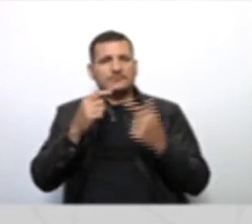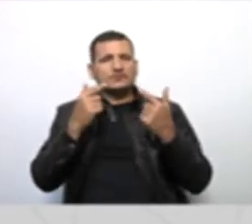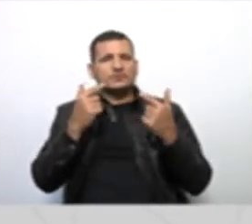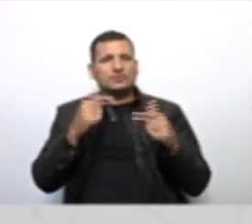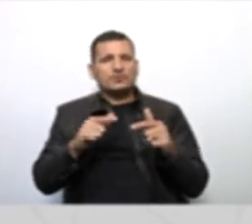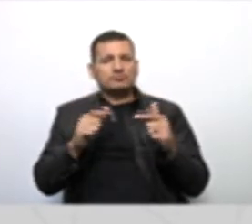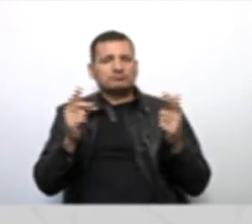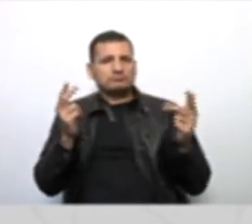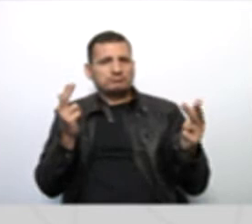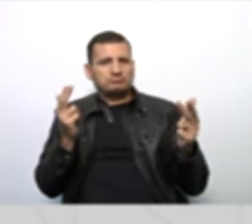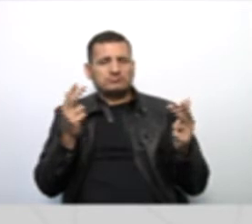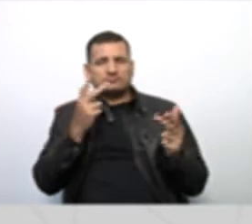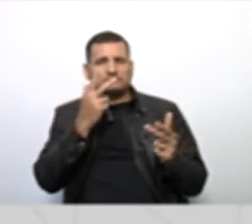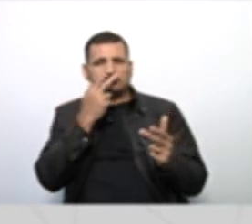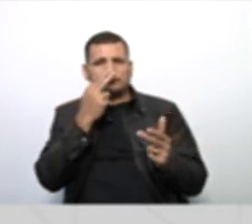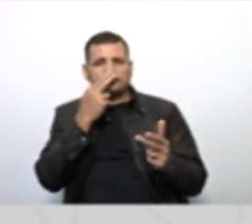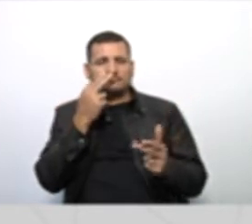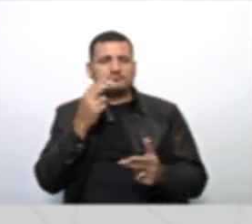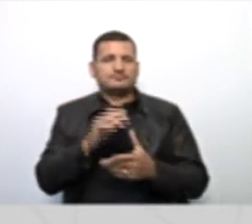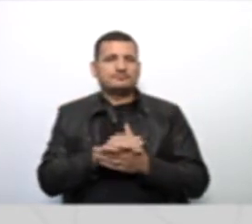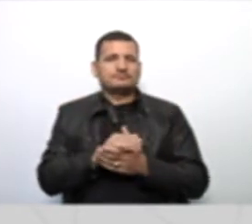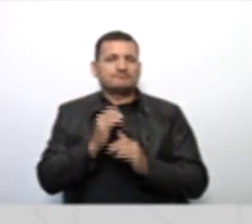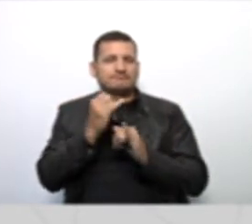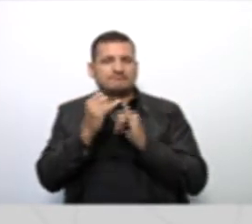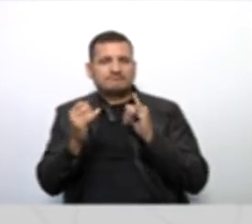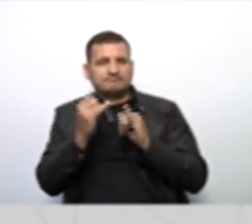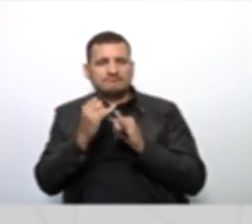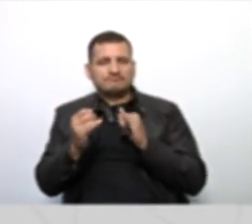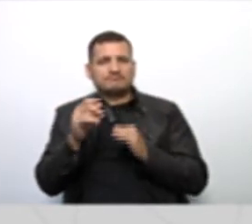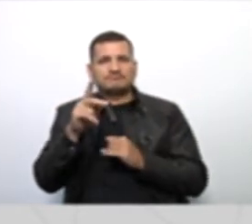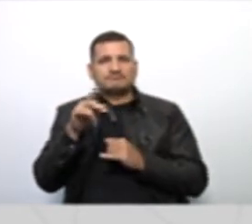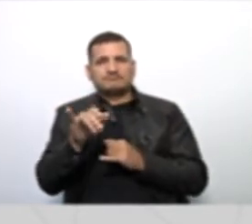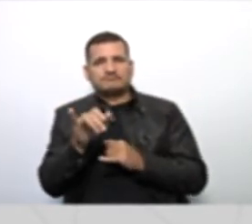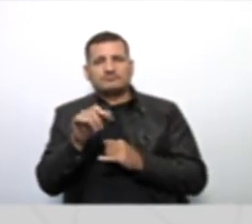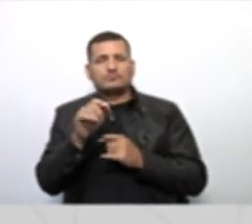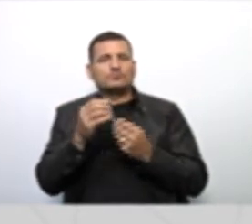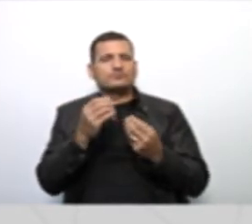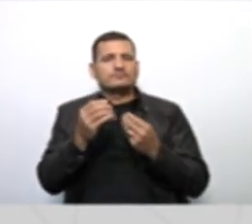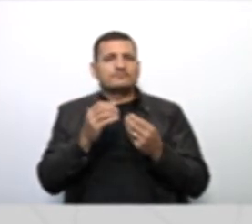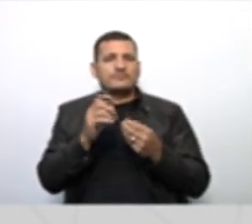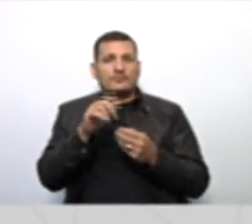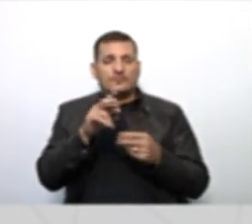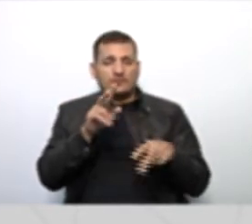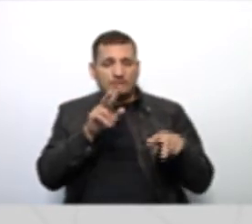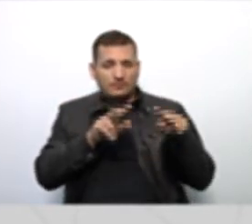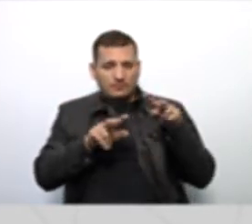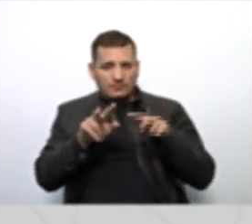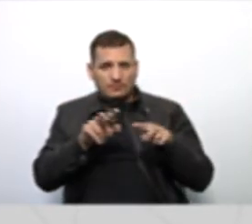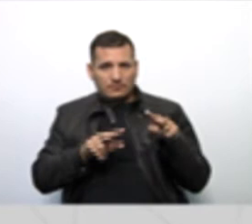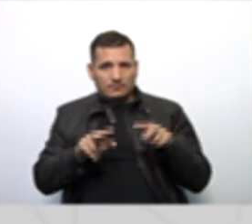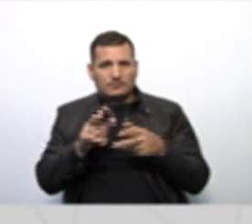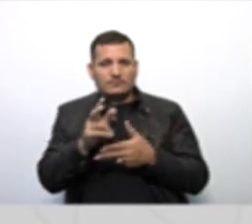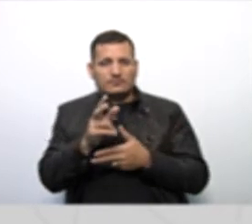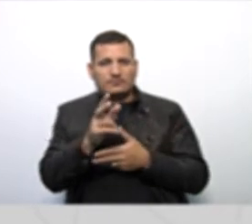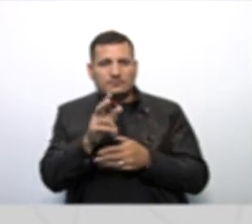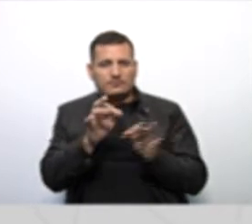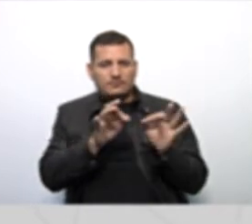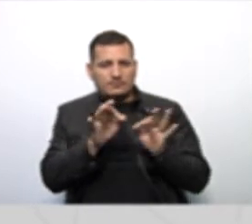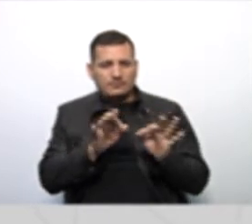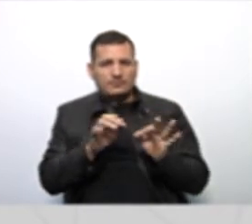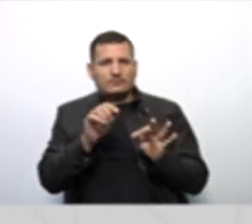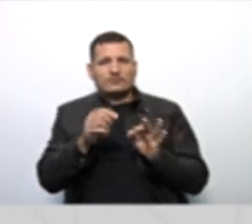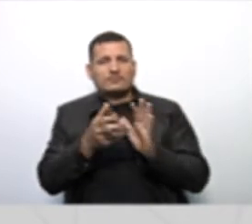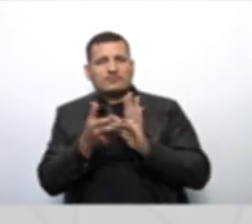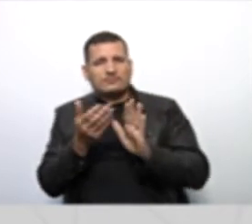à linguagem Python para a construção de interface gráfica. O objetivo era adição e remoção